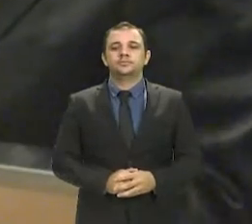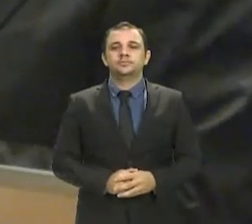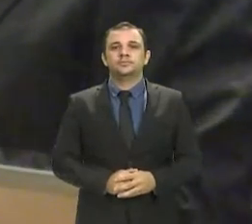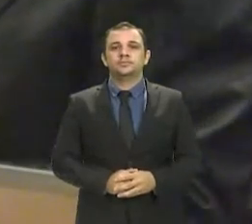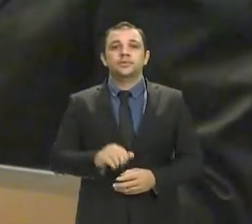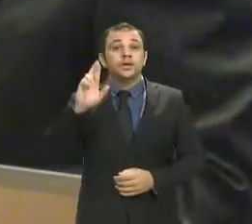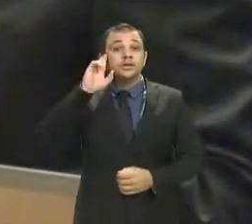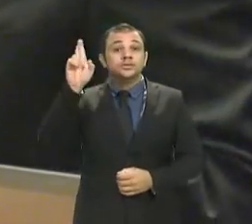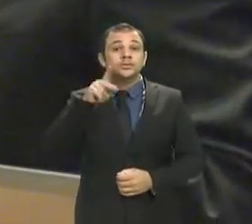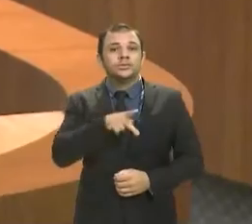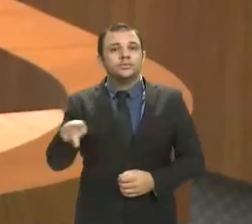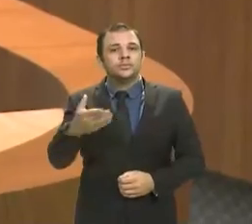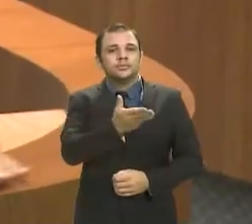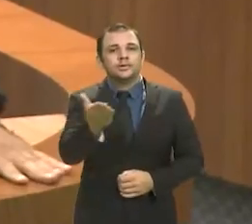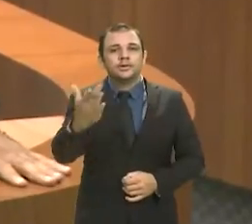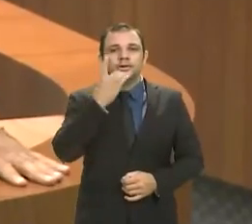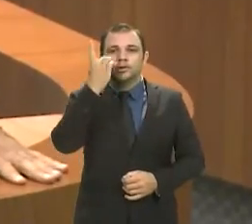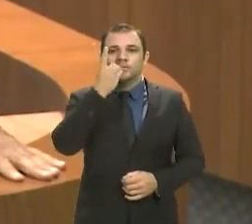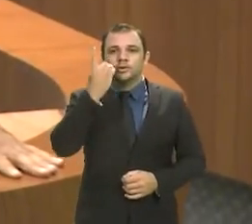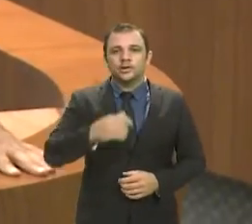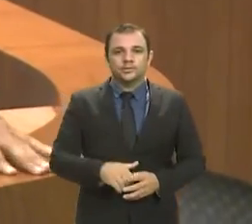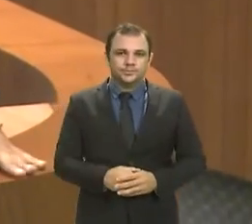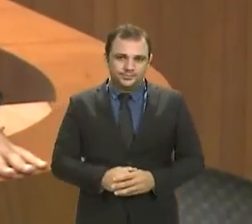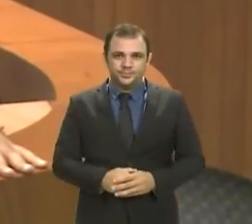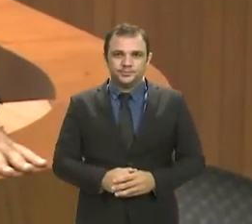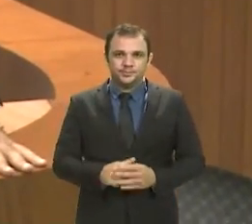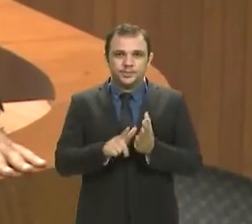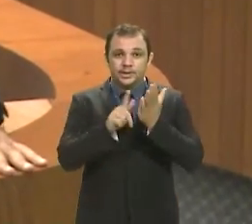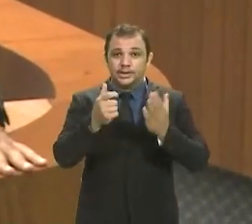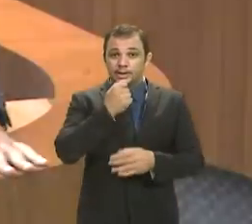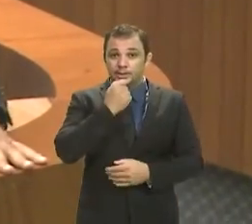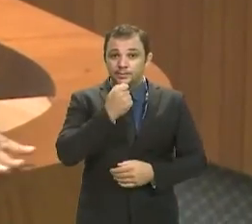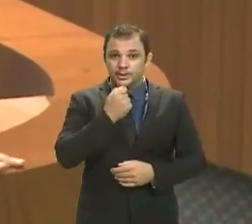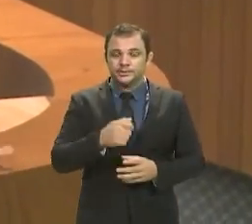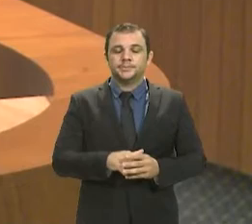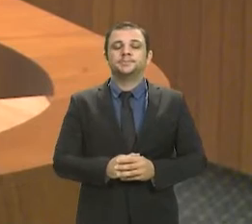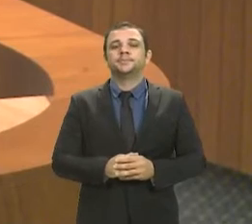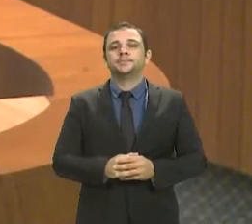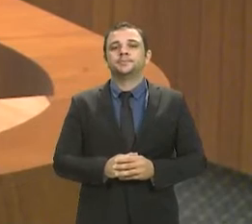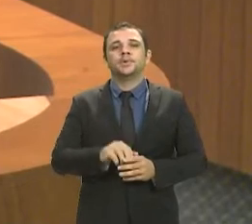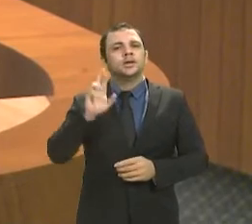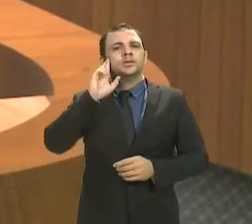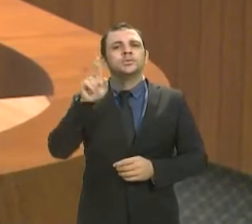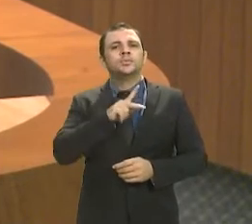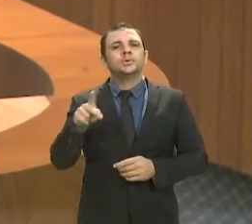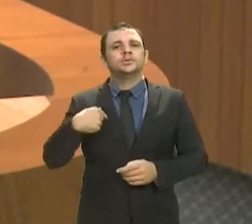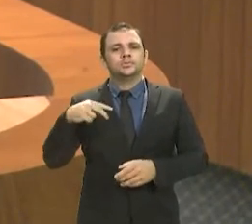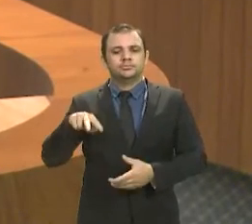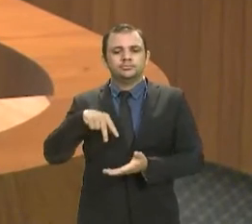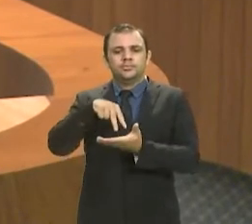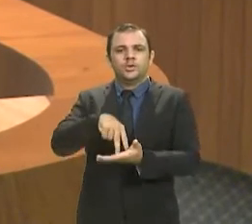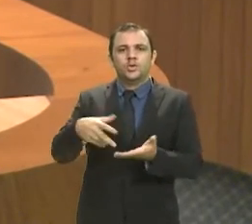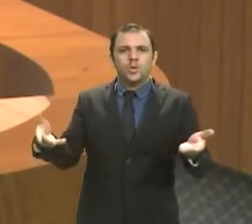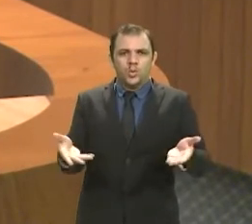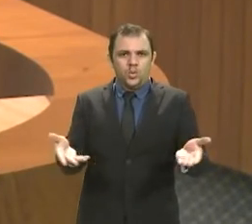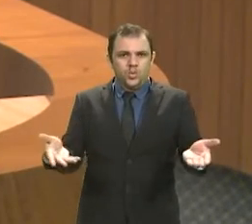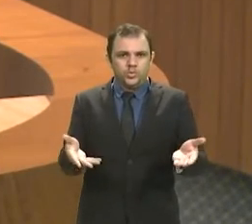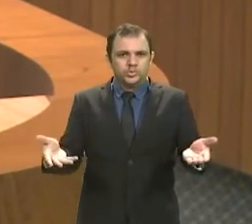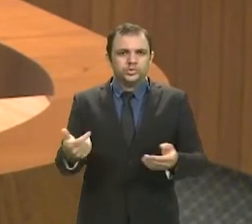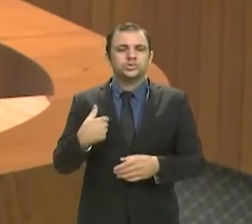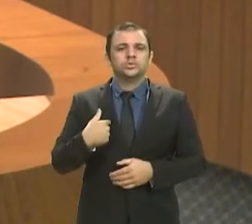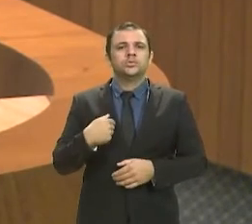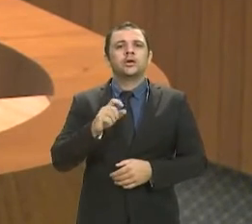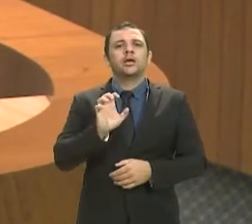Senhor presidente, senhores deputados, imprensa, senhor presidente, eu subo hoje nessa tribuna para